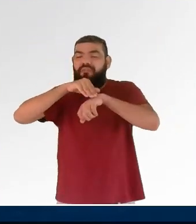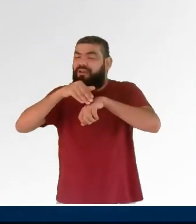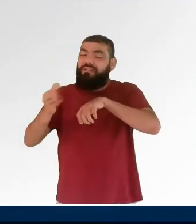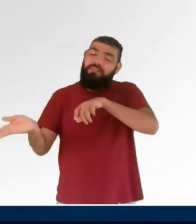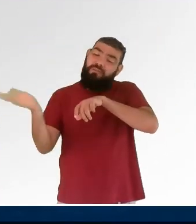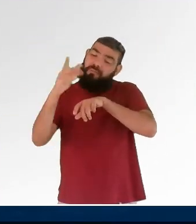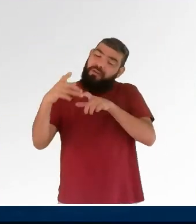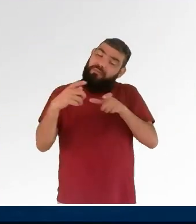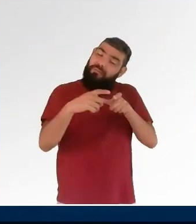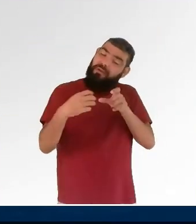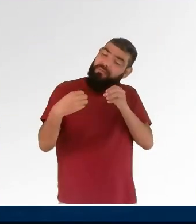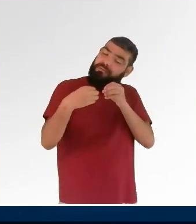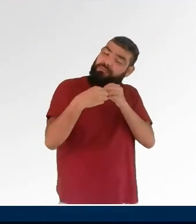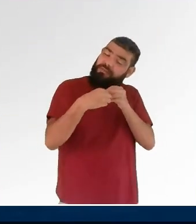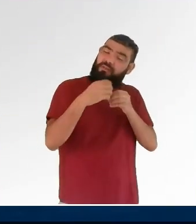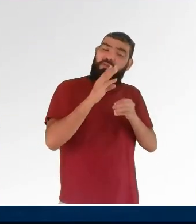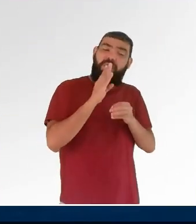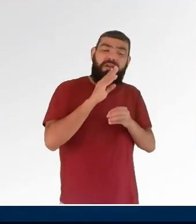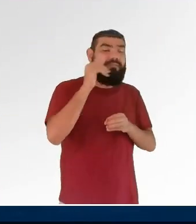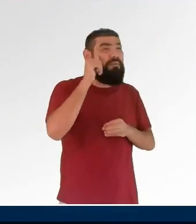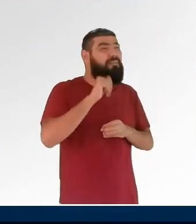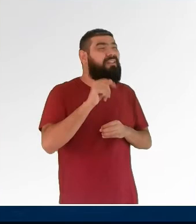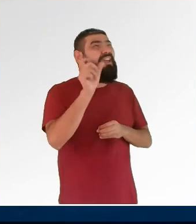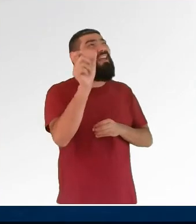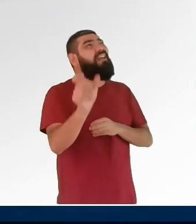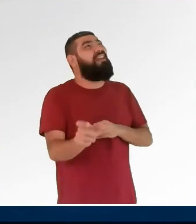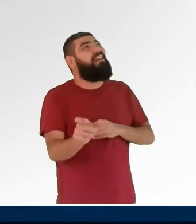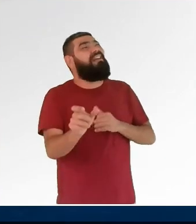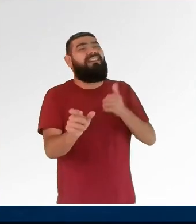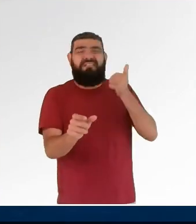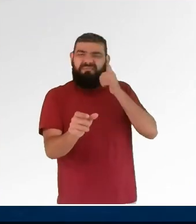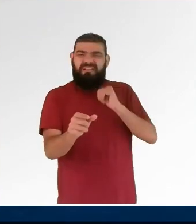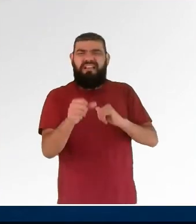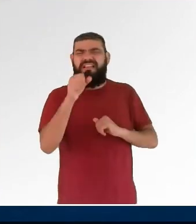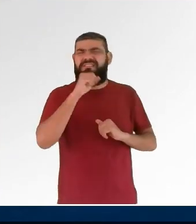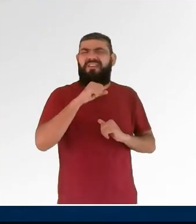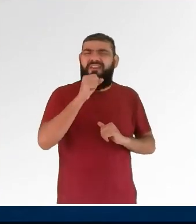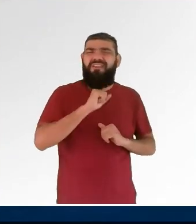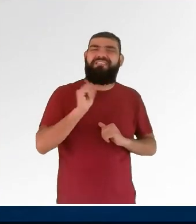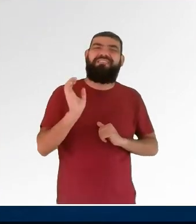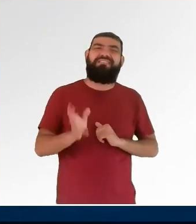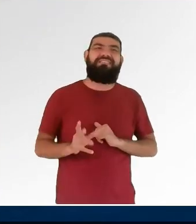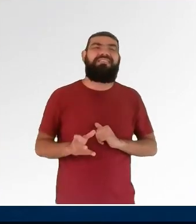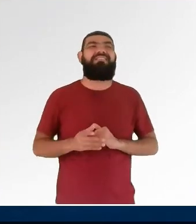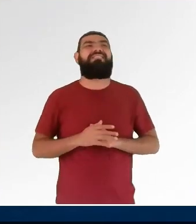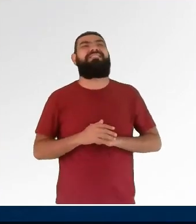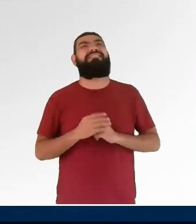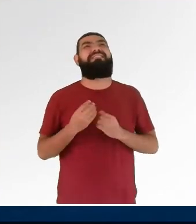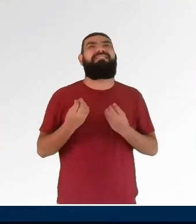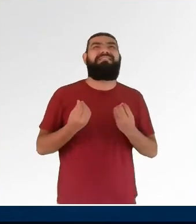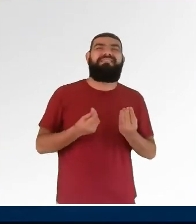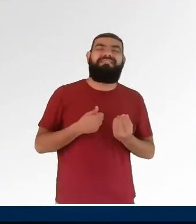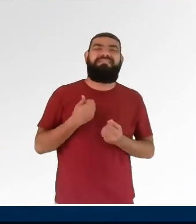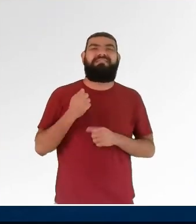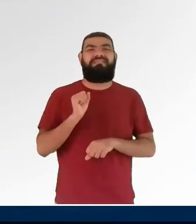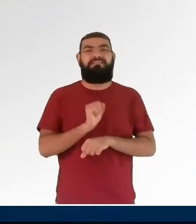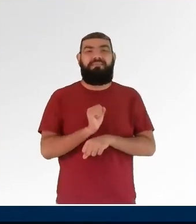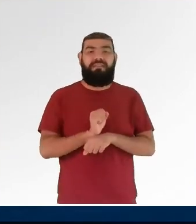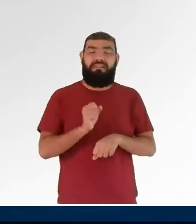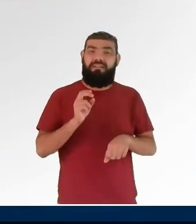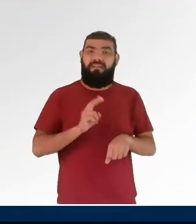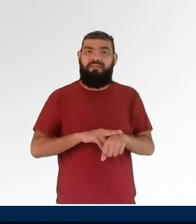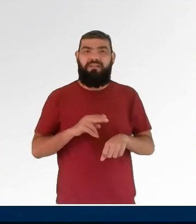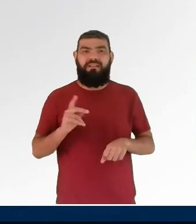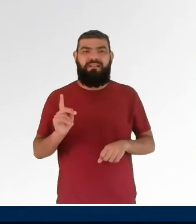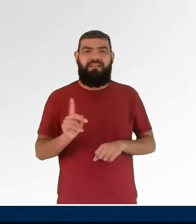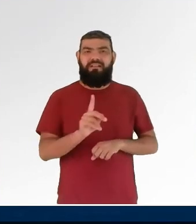onde ele conhece uma senhora já bem idosa mesmo, já, né, esperando o momento em que ela iria para